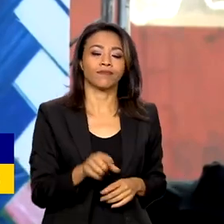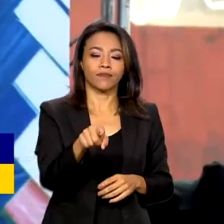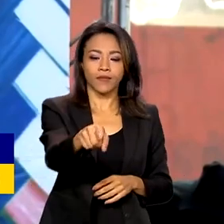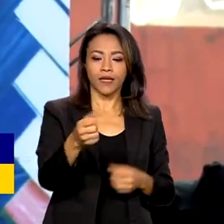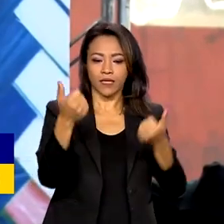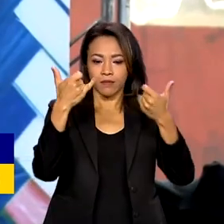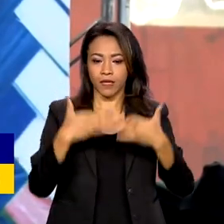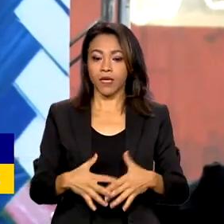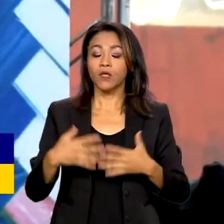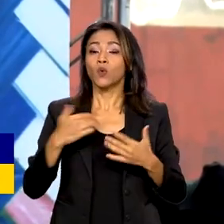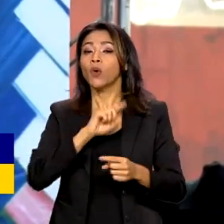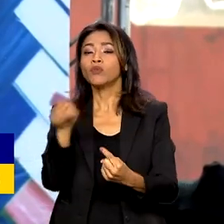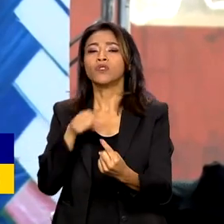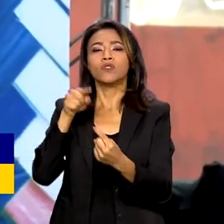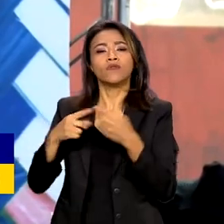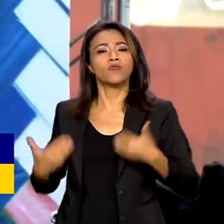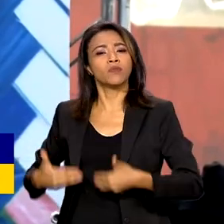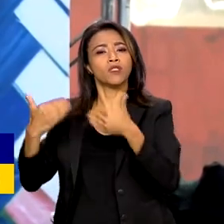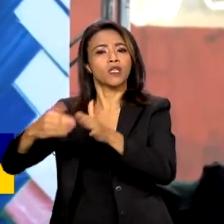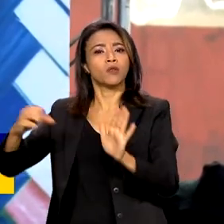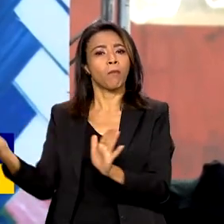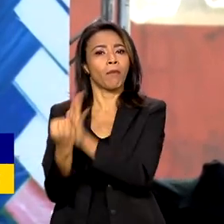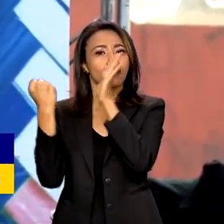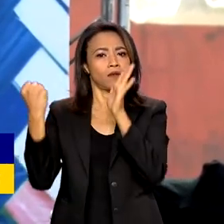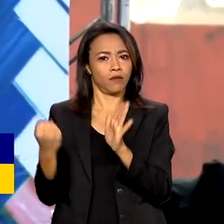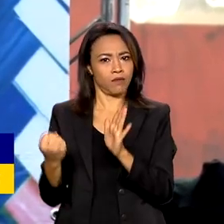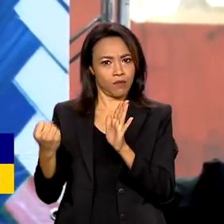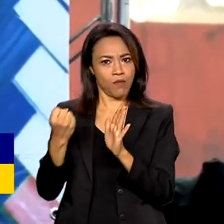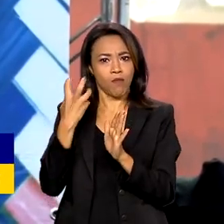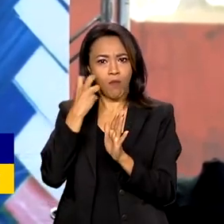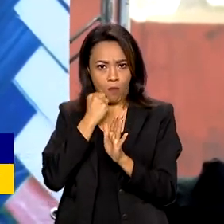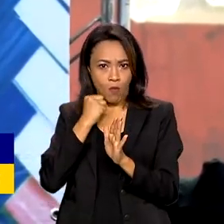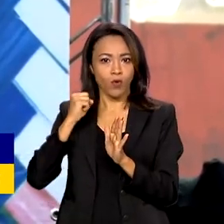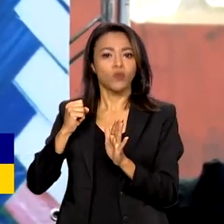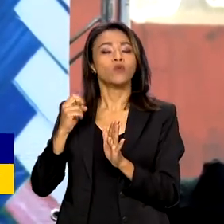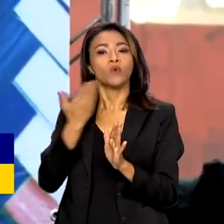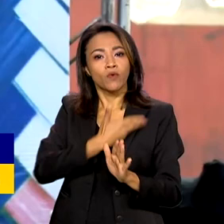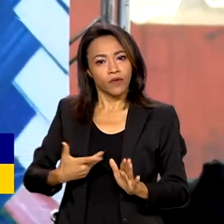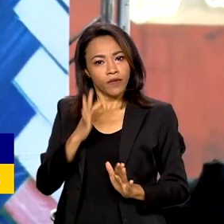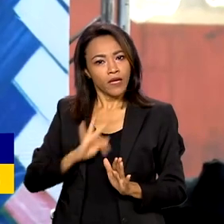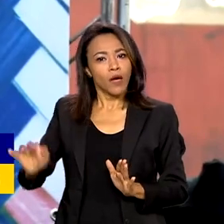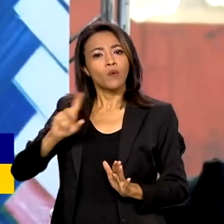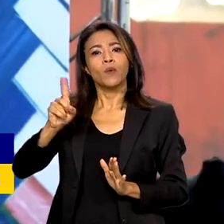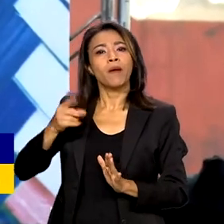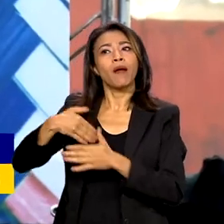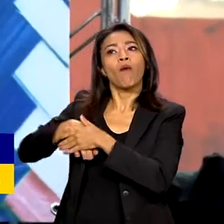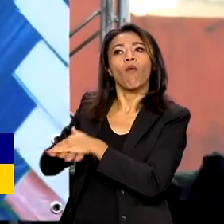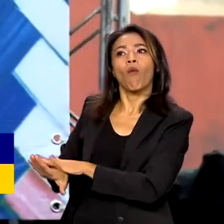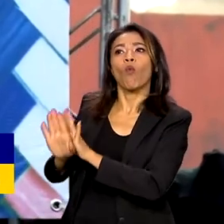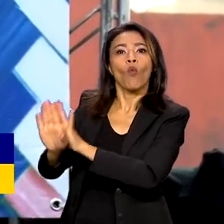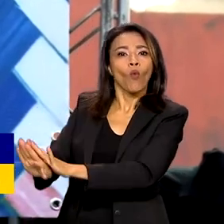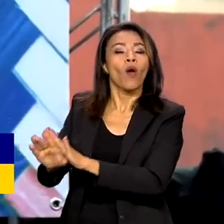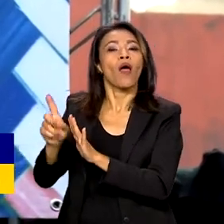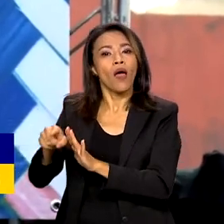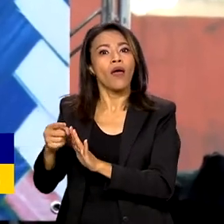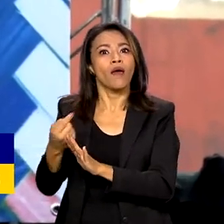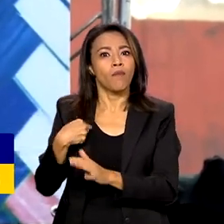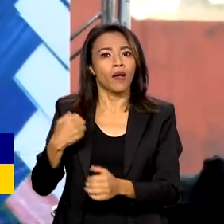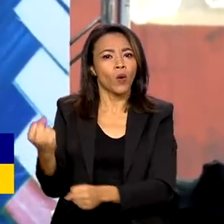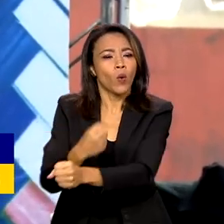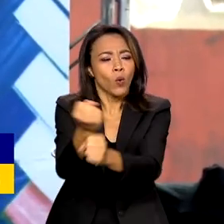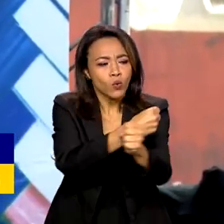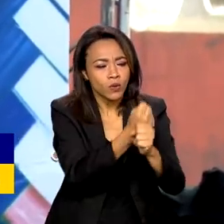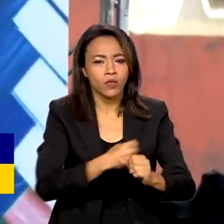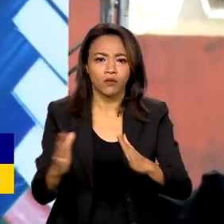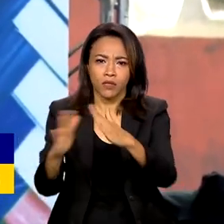da União não é arrecadação, não é alienação pura e simples. O destino do Patrimônio da União é a construção de habitação,